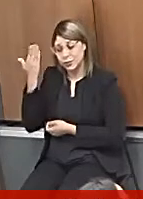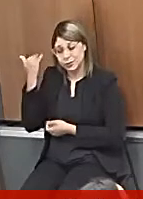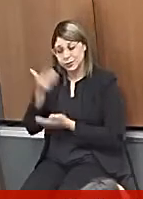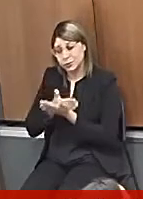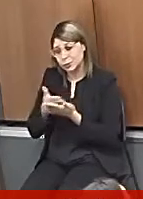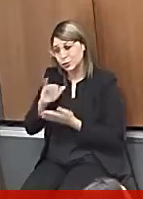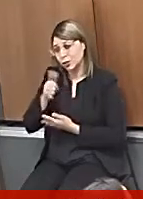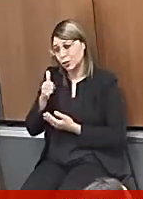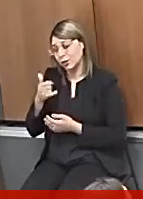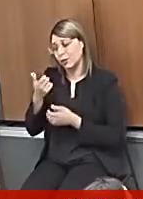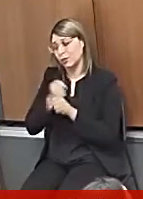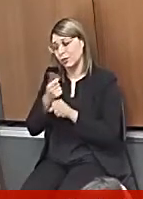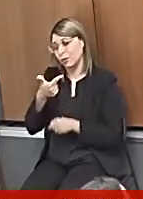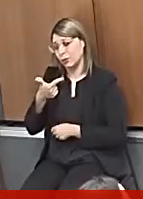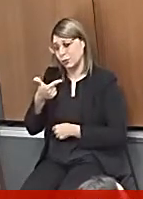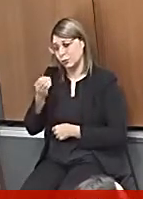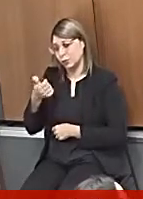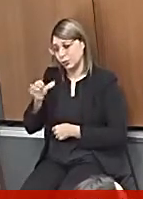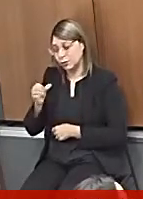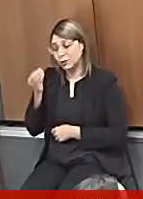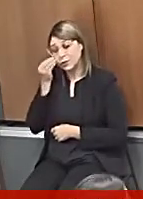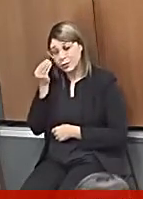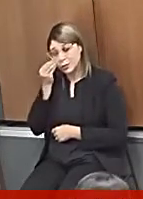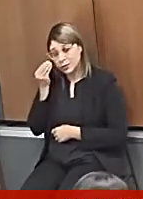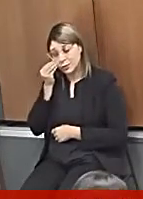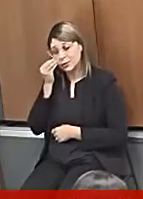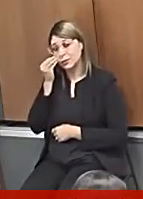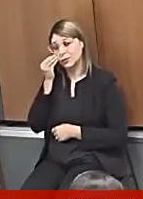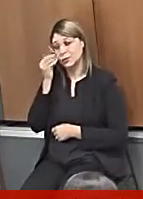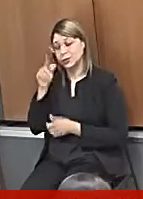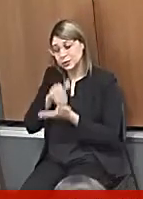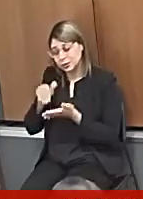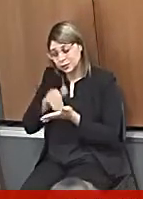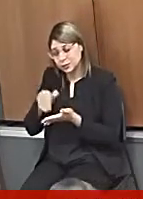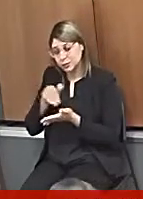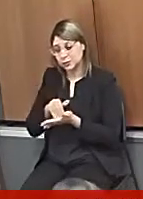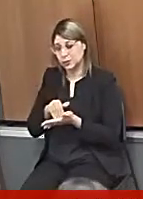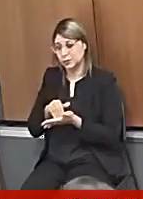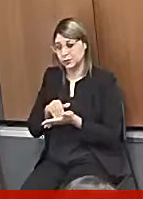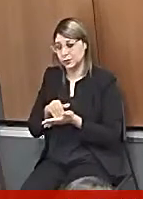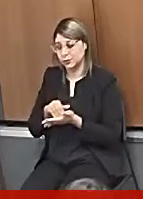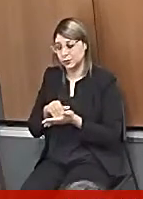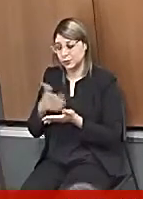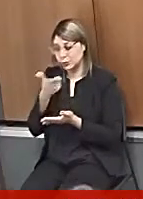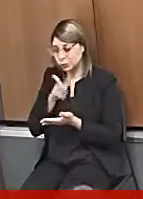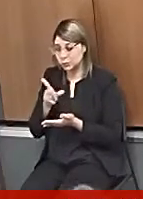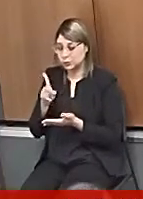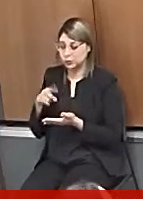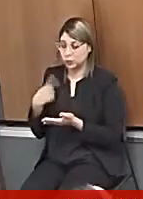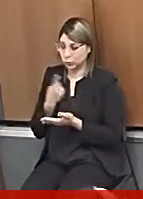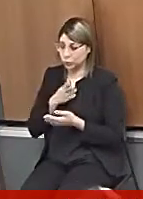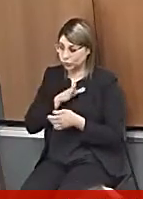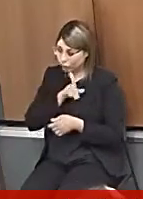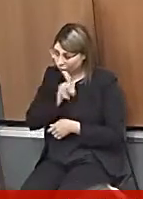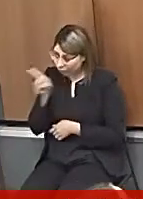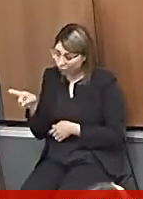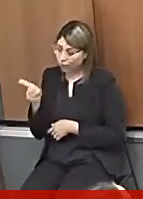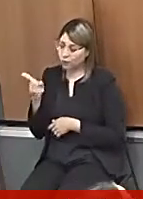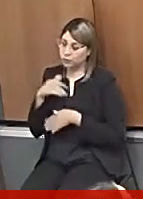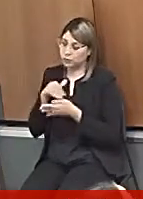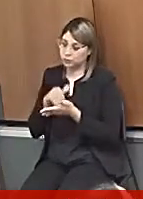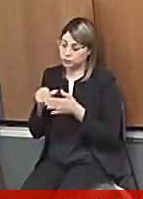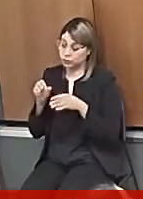de 2019 para que a secretaria para que ela nos receba a secretária a secretária de educação